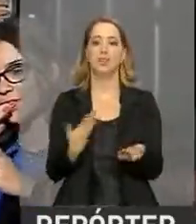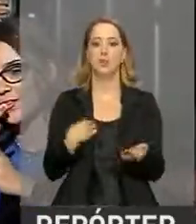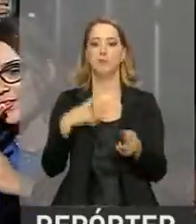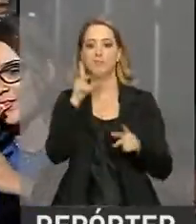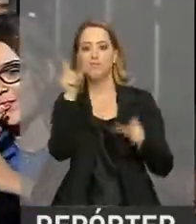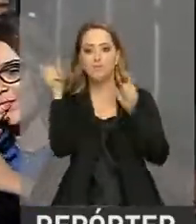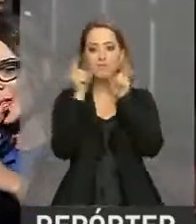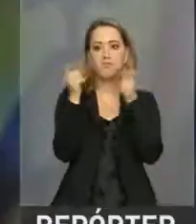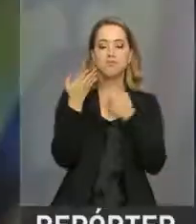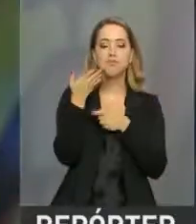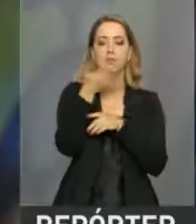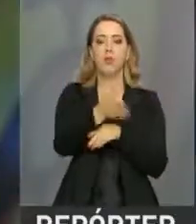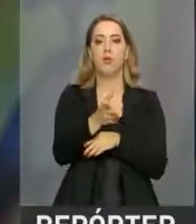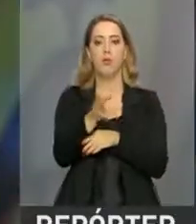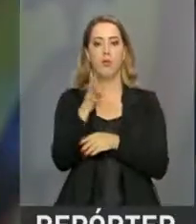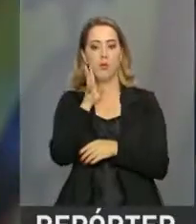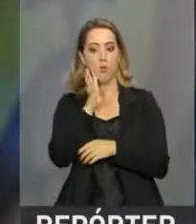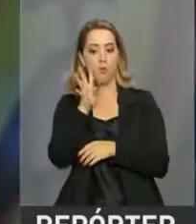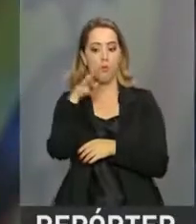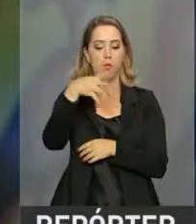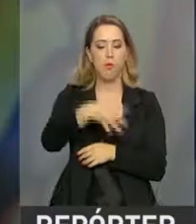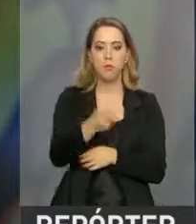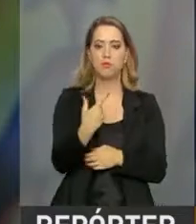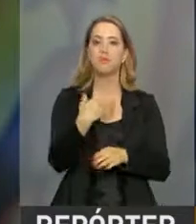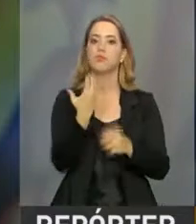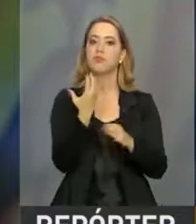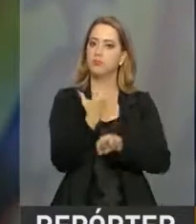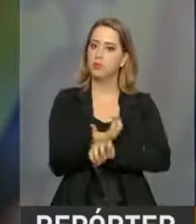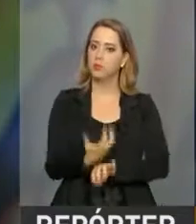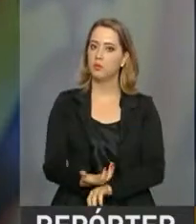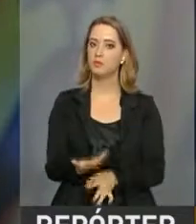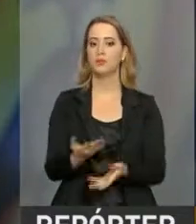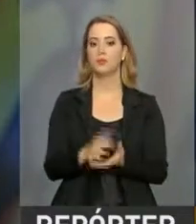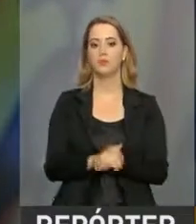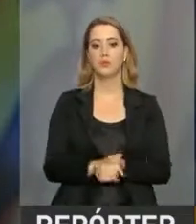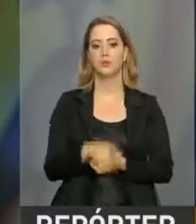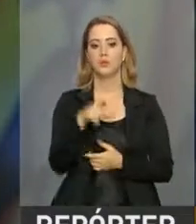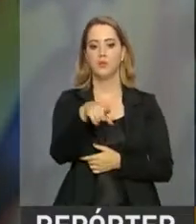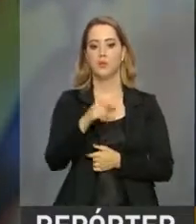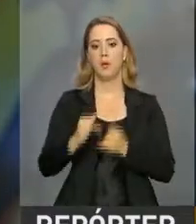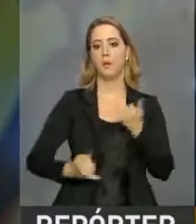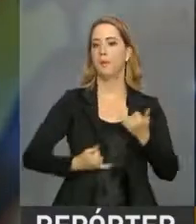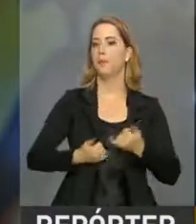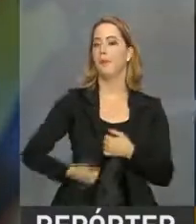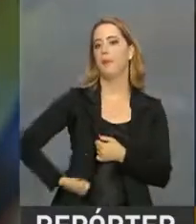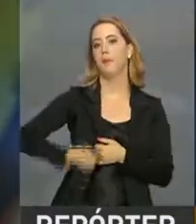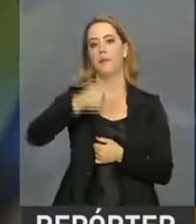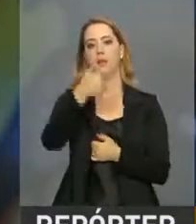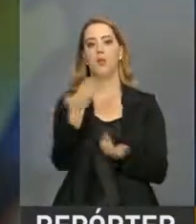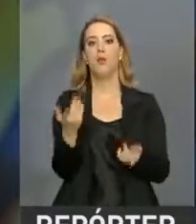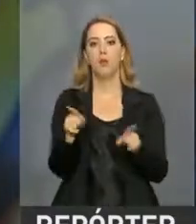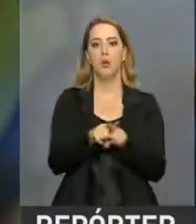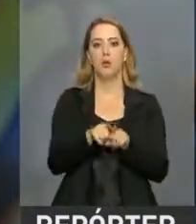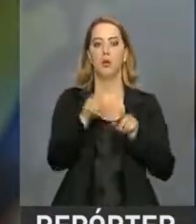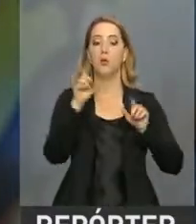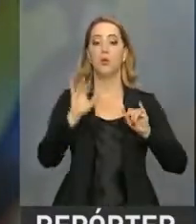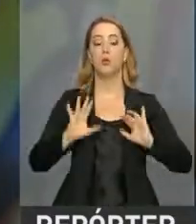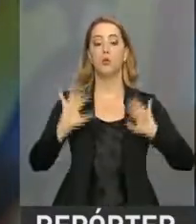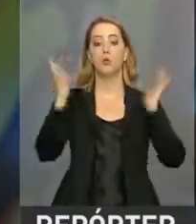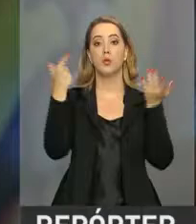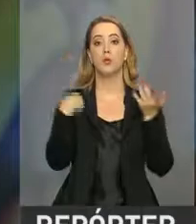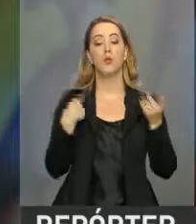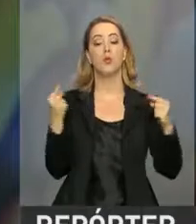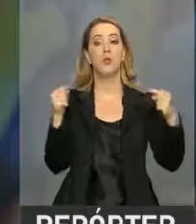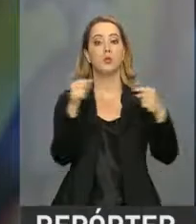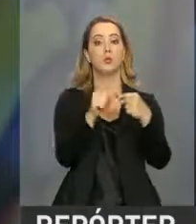dos conteúdos pra dar esse caráter também mais mais lúdico é pro evento embora o evento seja um evento que tem a finalidade